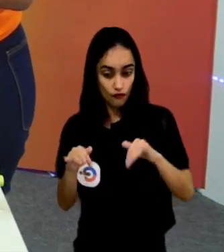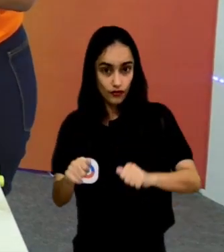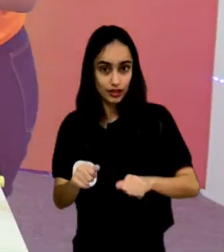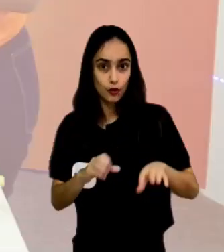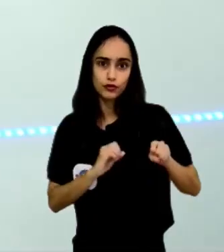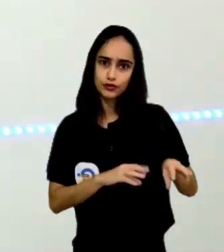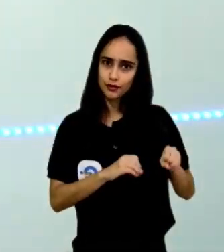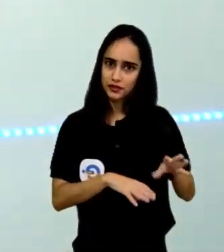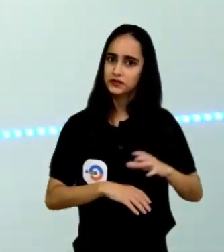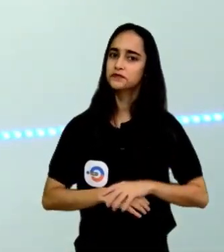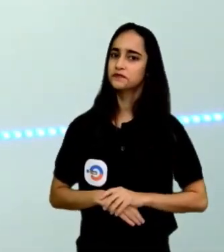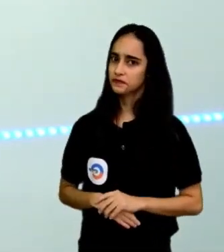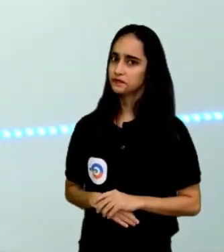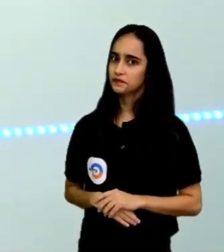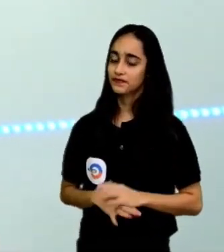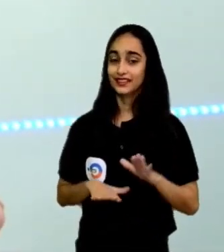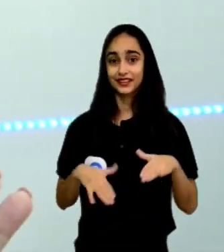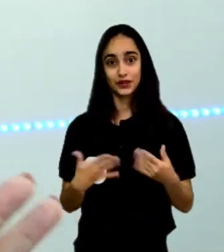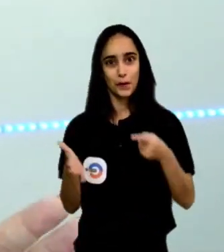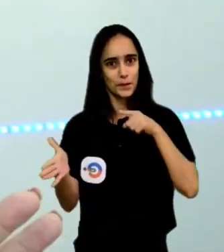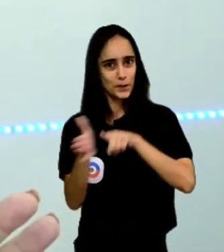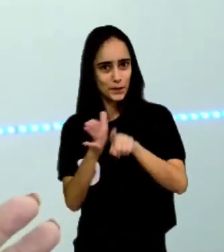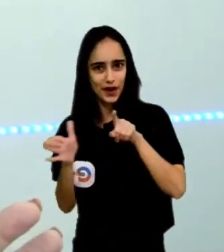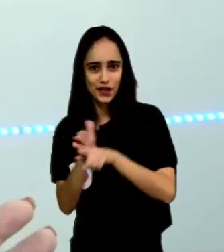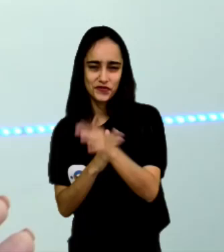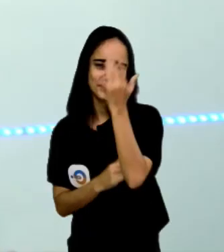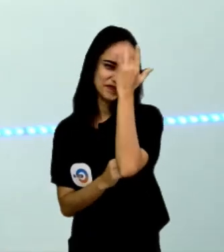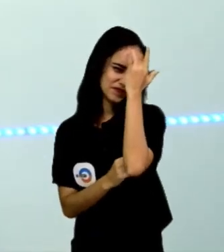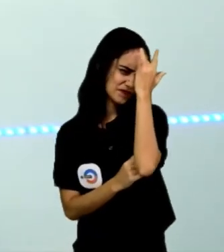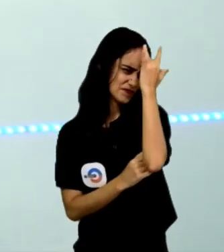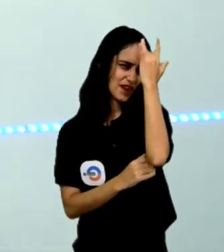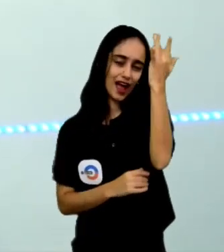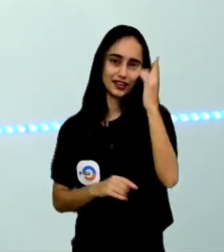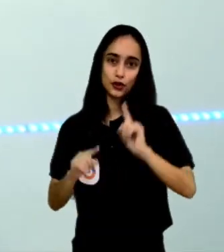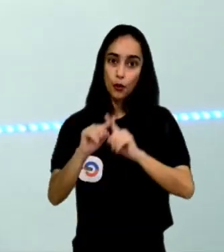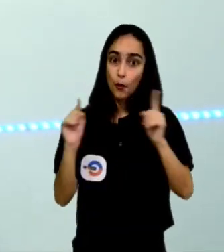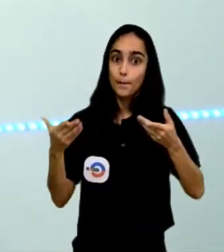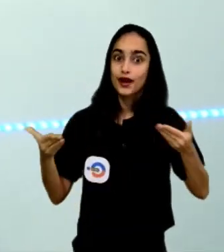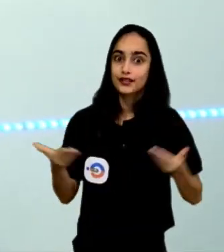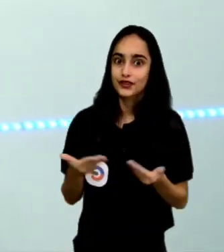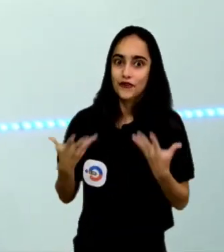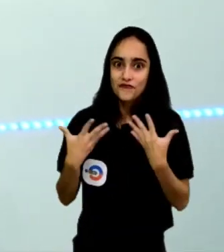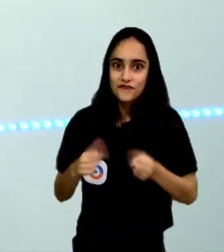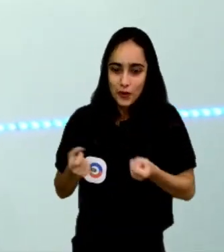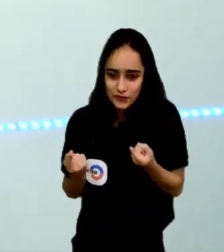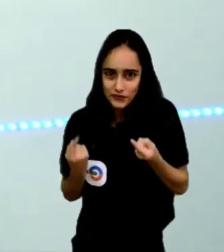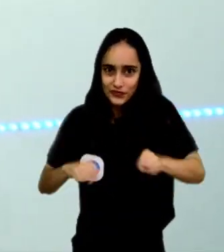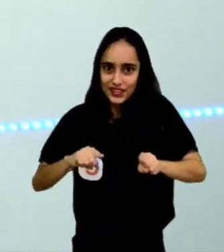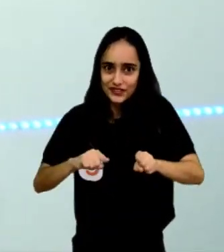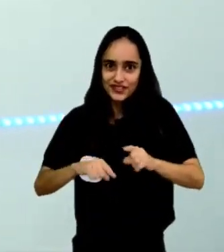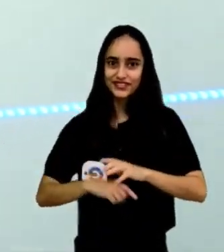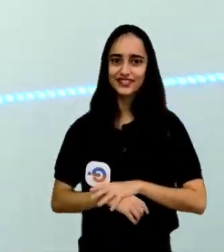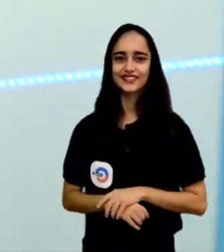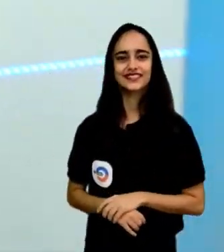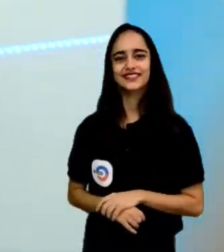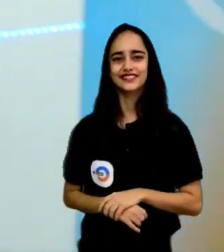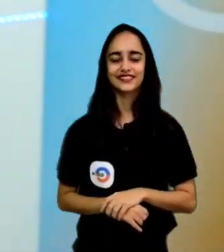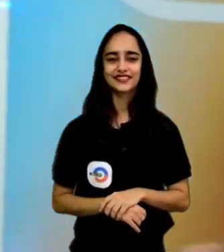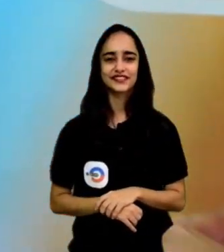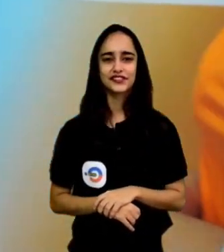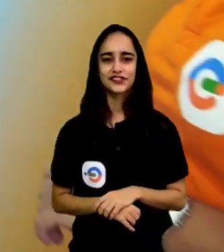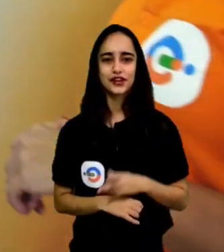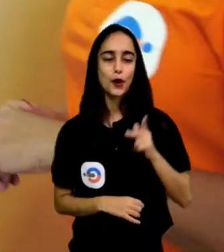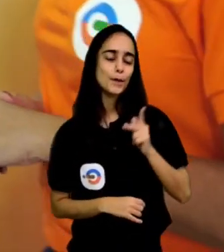moral. Esse quiz foi moleza, mas agora vamos ao desafio.